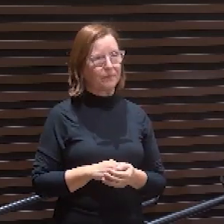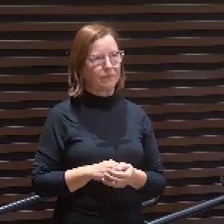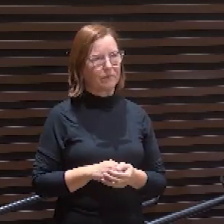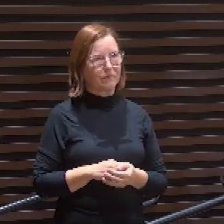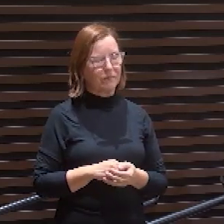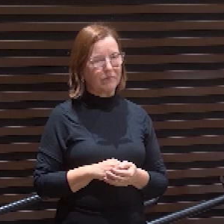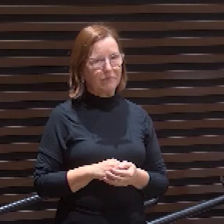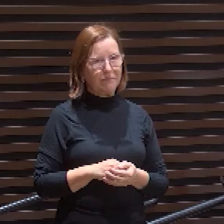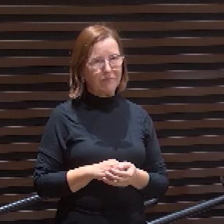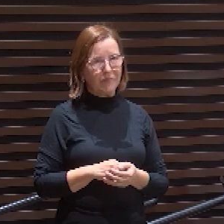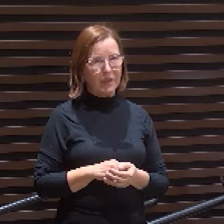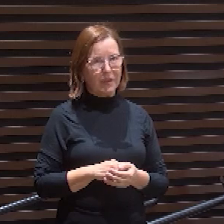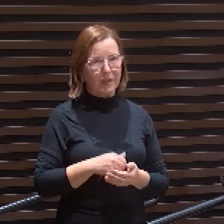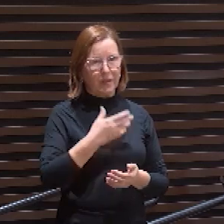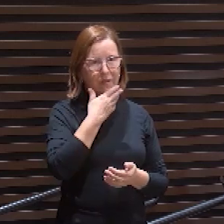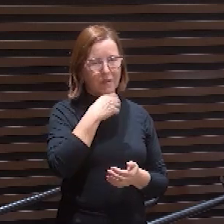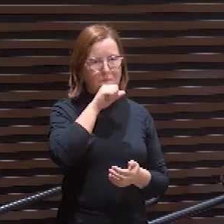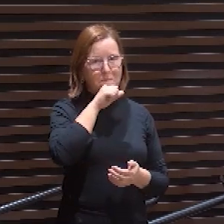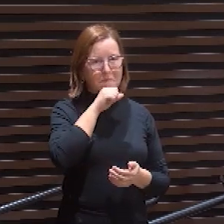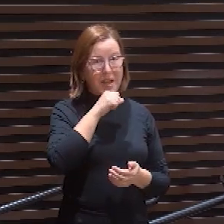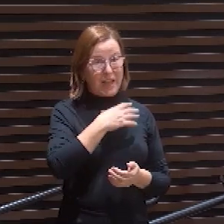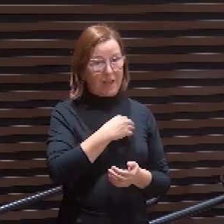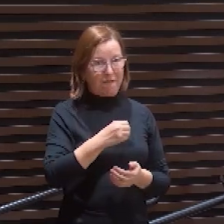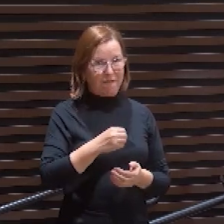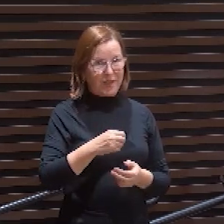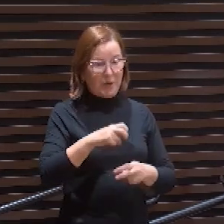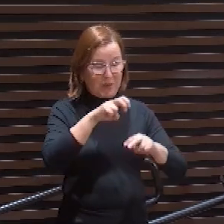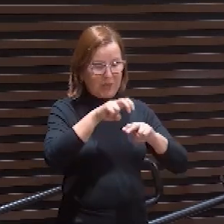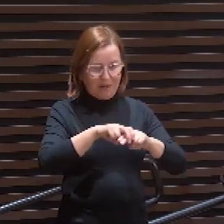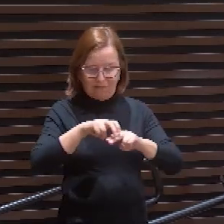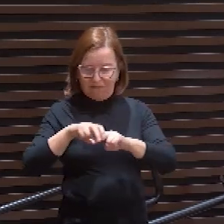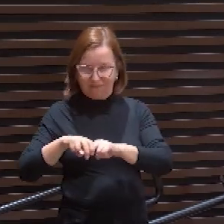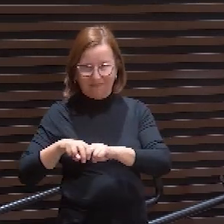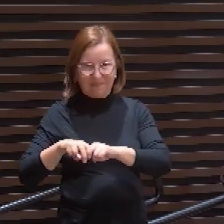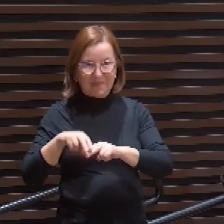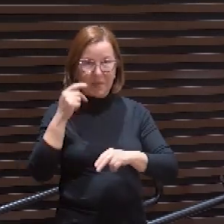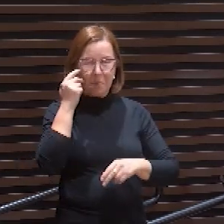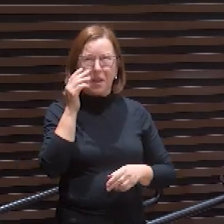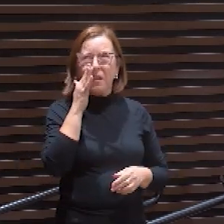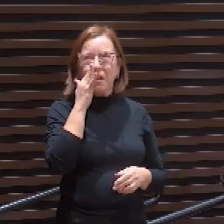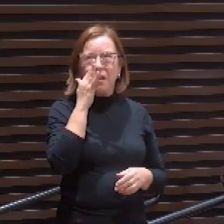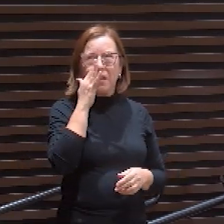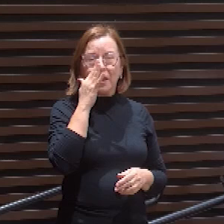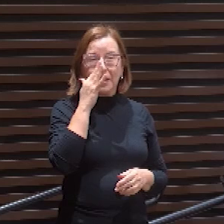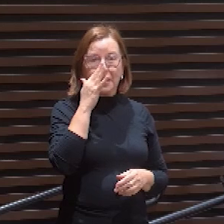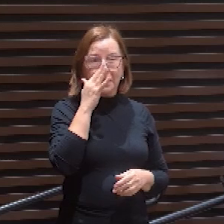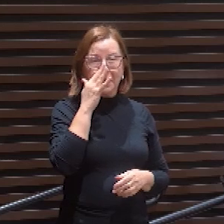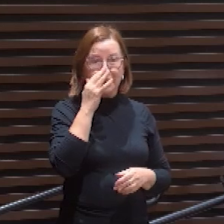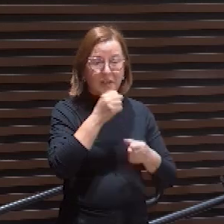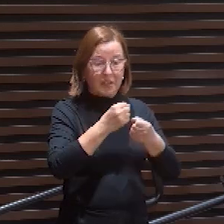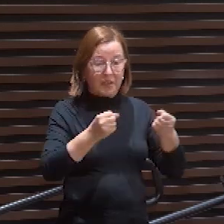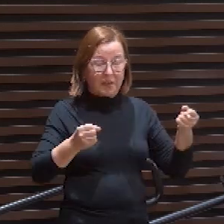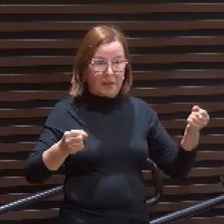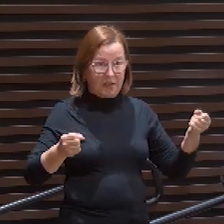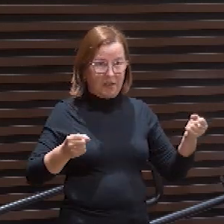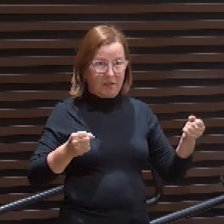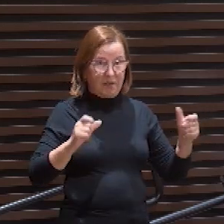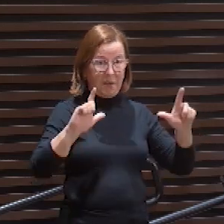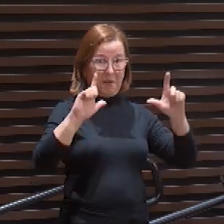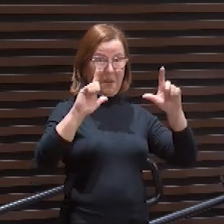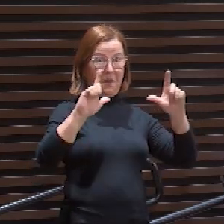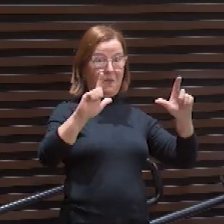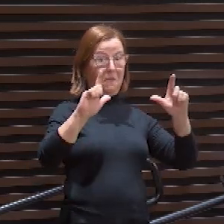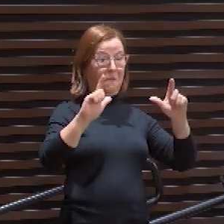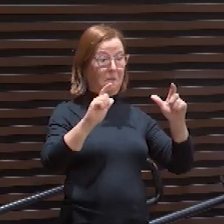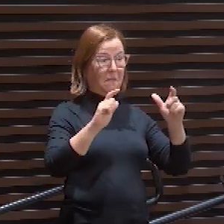Muito unidos, eles se sentavam juntos para admirar grandes obras de artes que